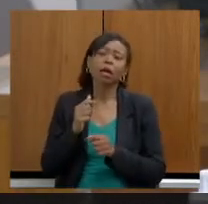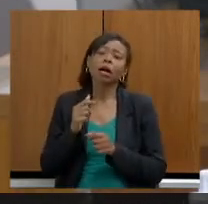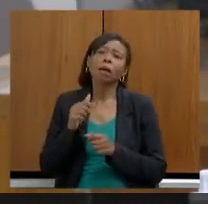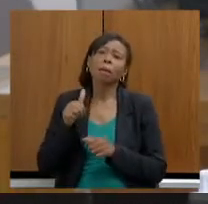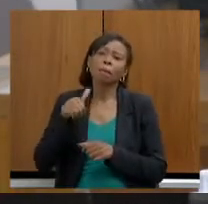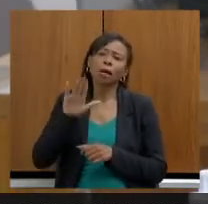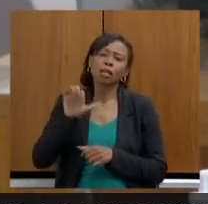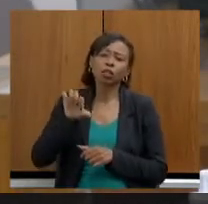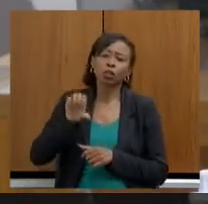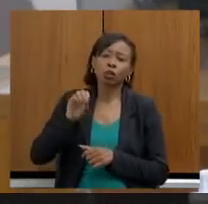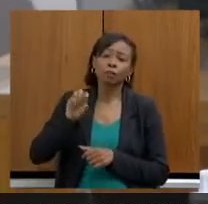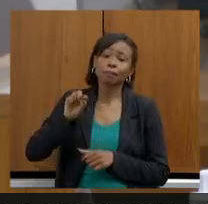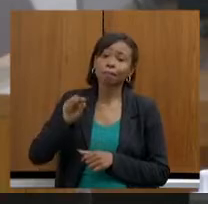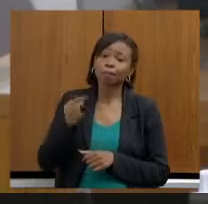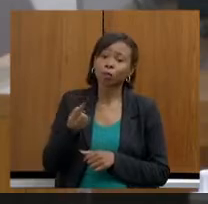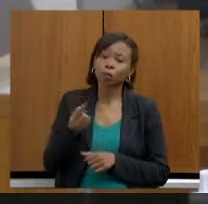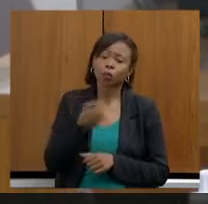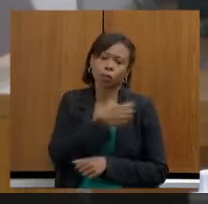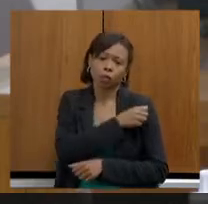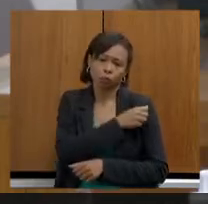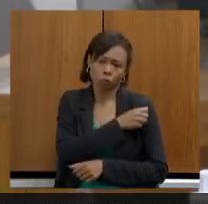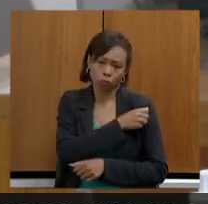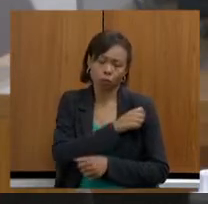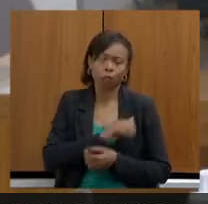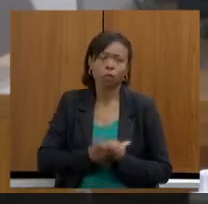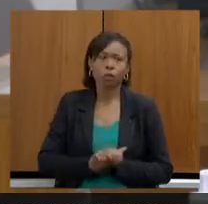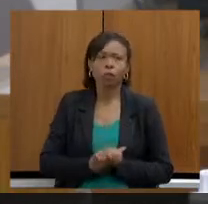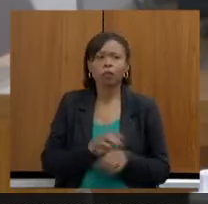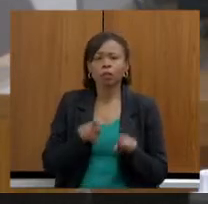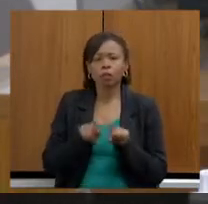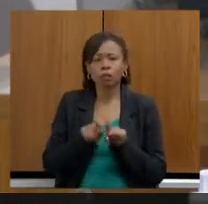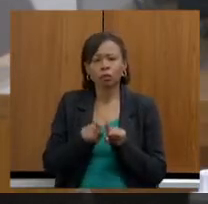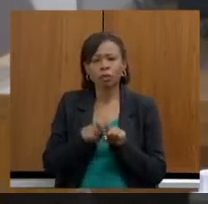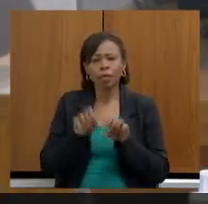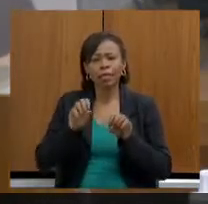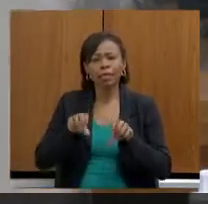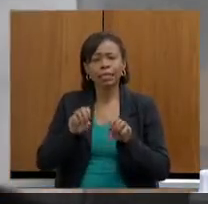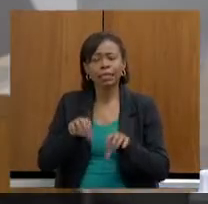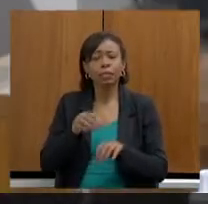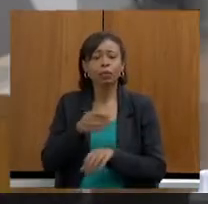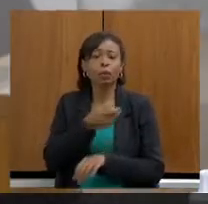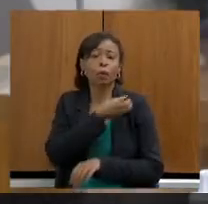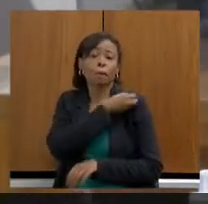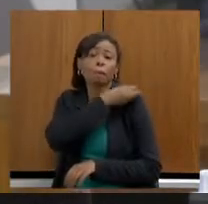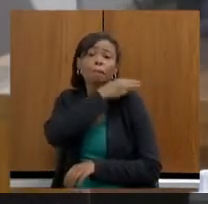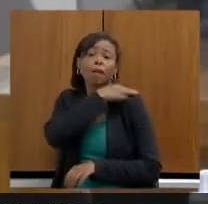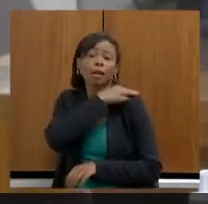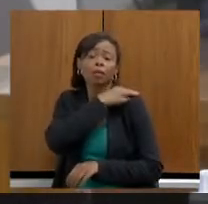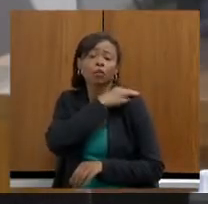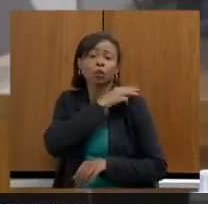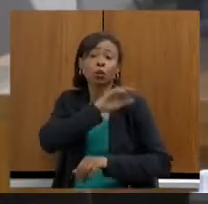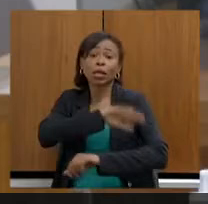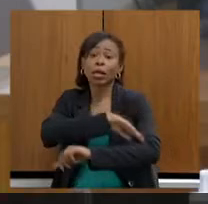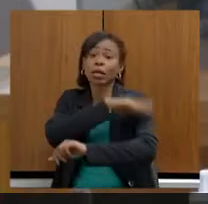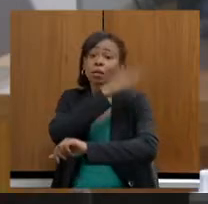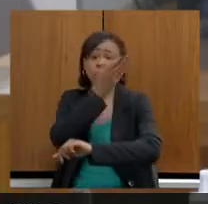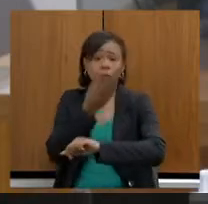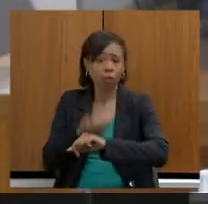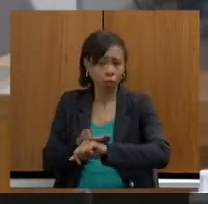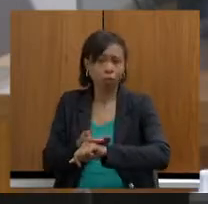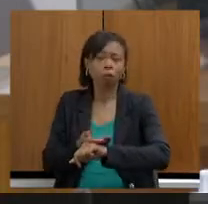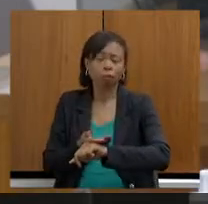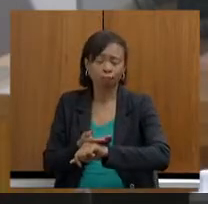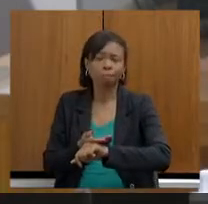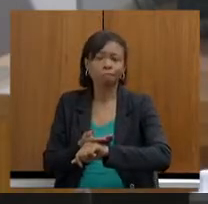mais de 90 mil alunos aqui a gente tá falando também do ensino médio em tempo integral e eu lembro que todos esses assuntos